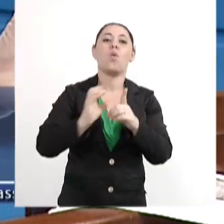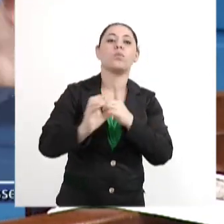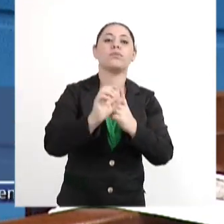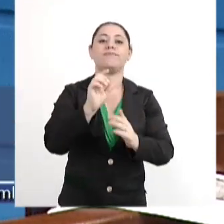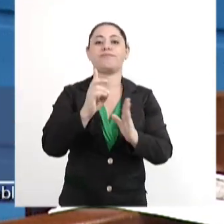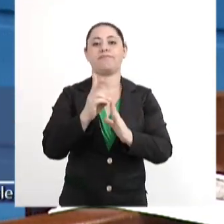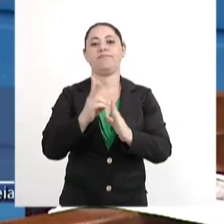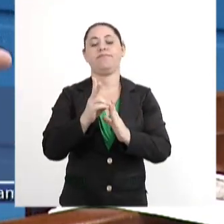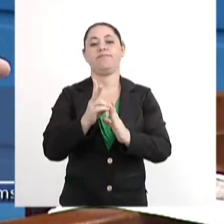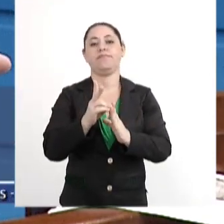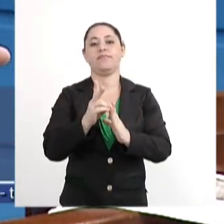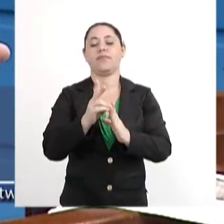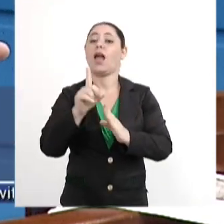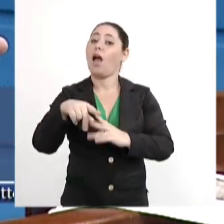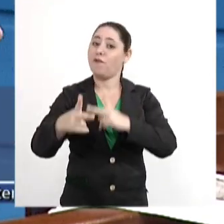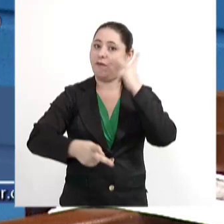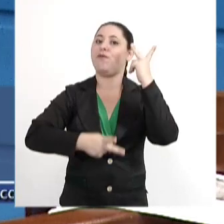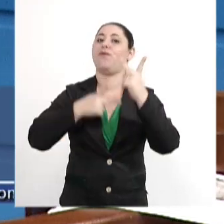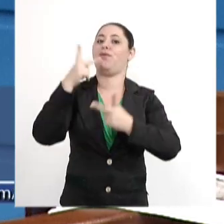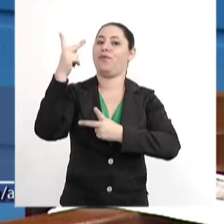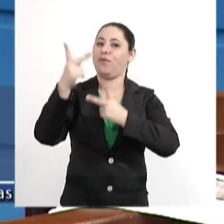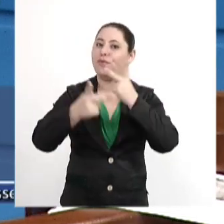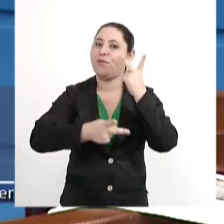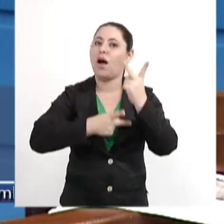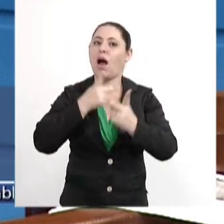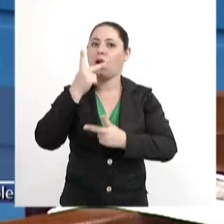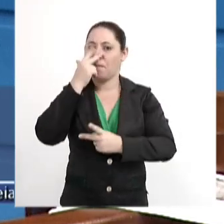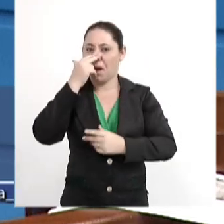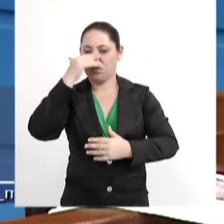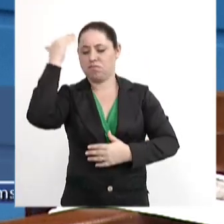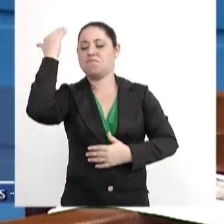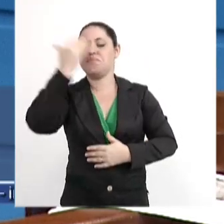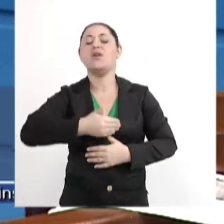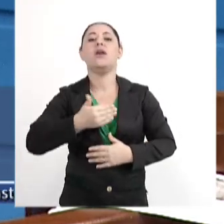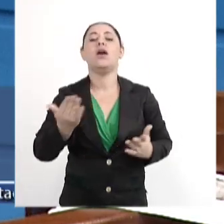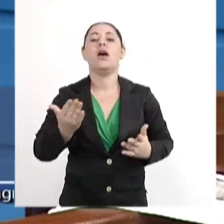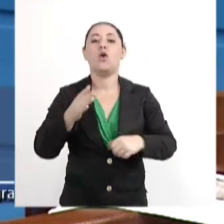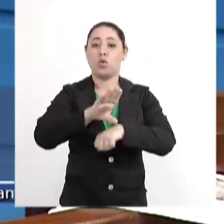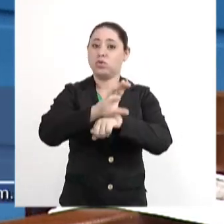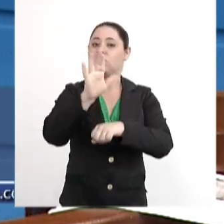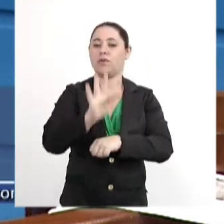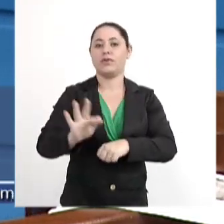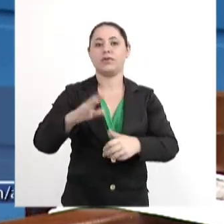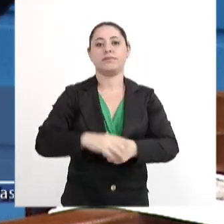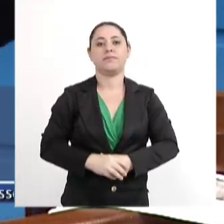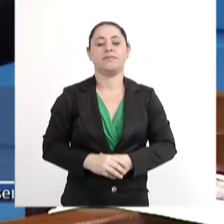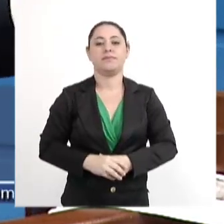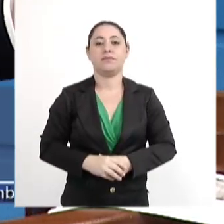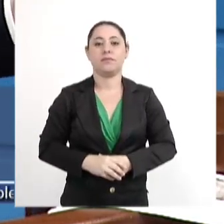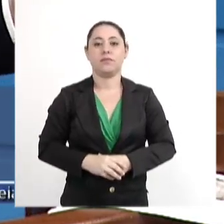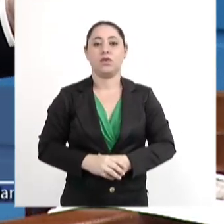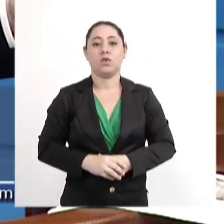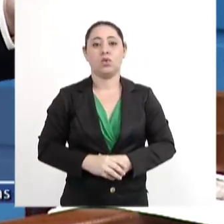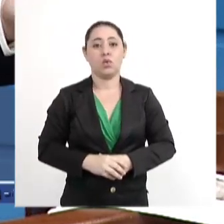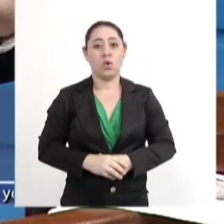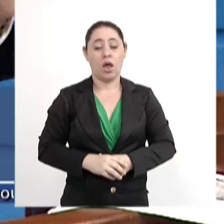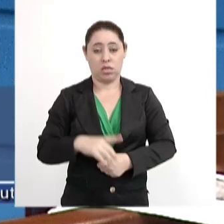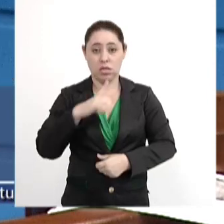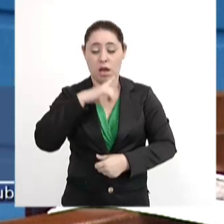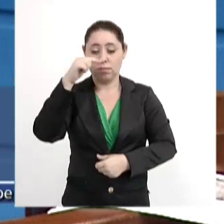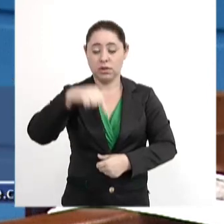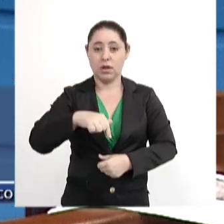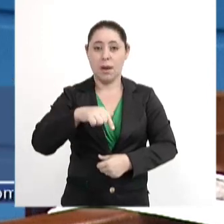indígenas. Aliás, uma fala que afronta a Constituição Federal. Nós temos aqui a